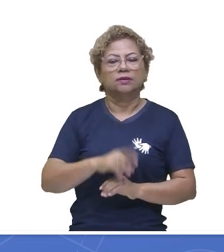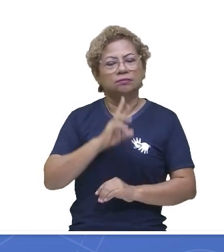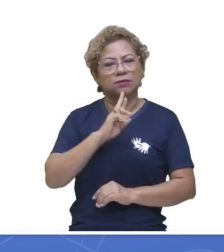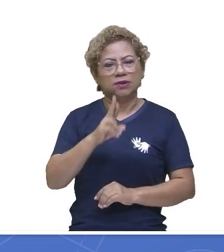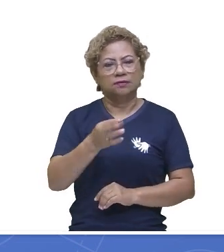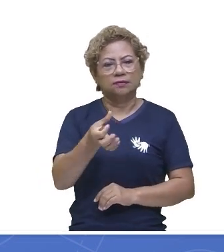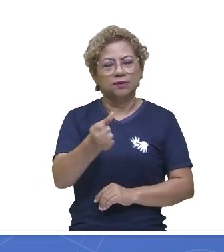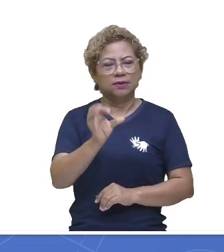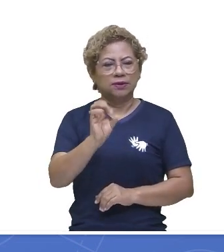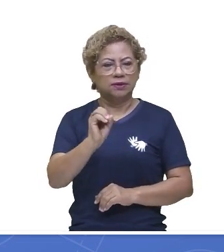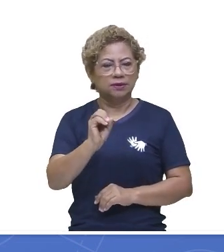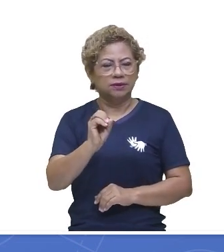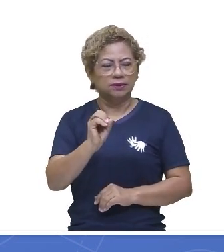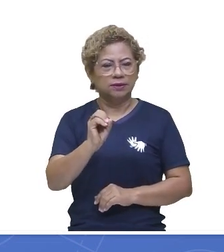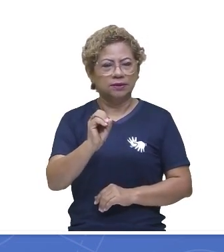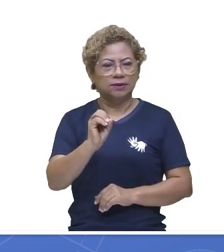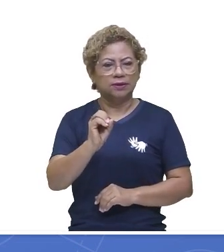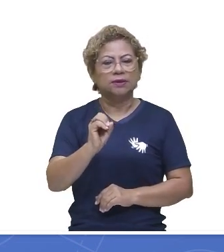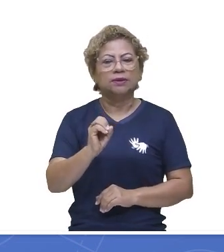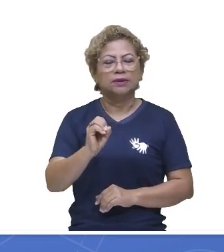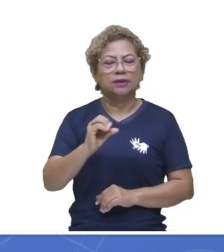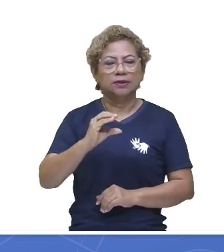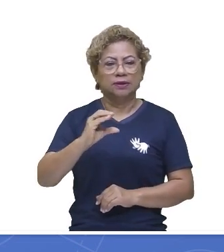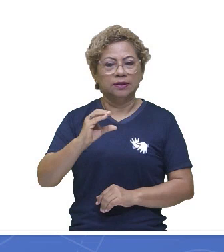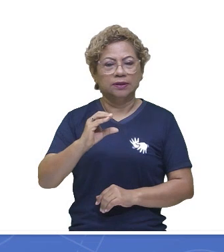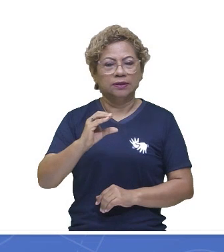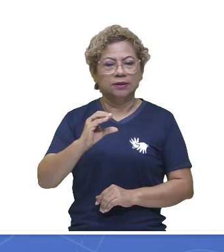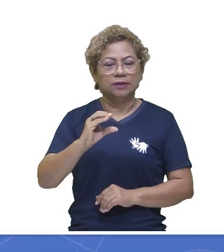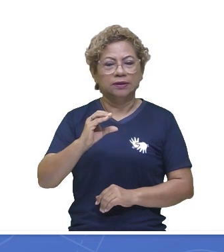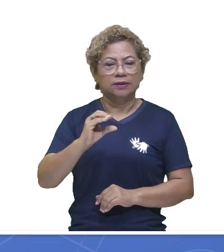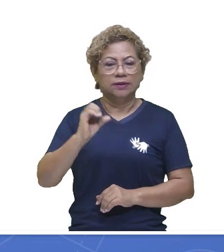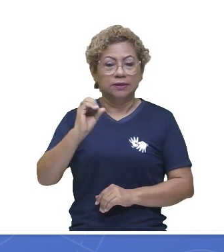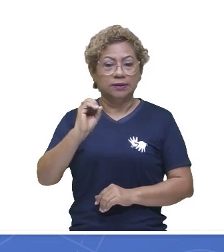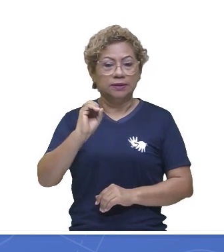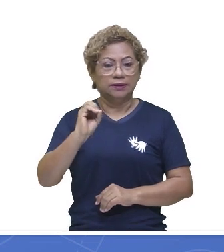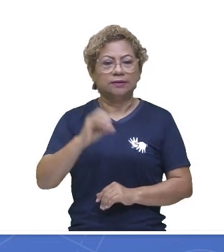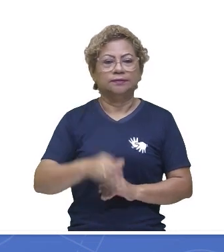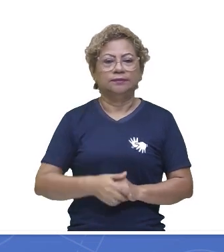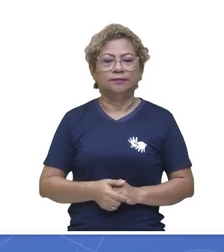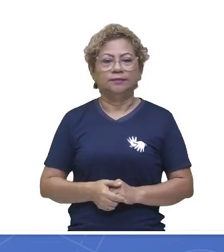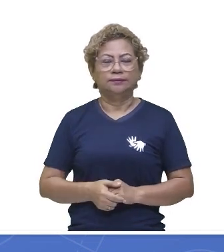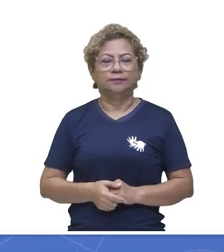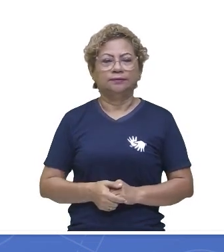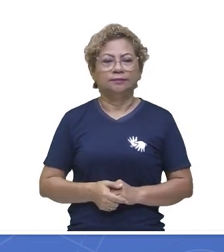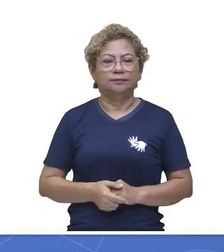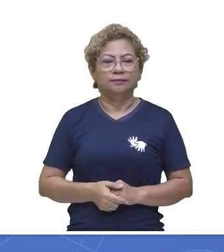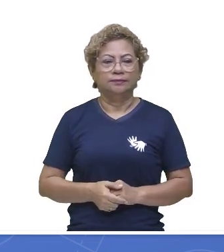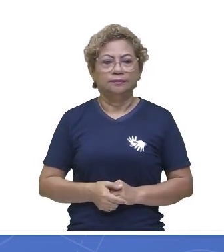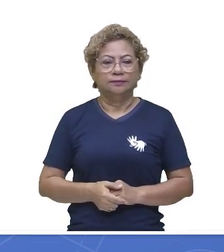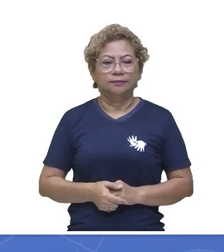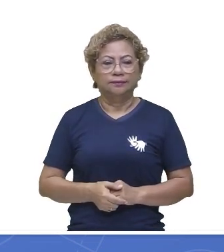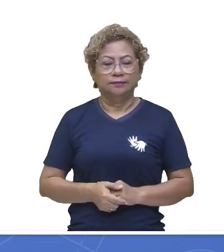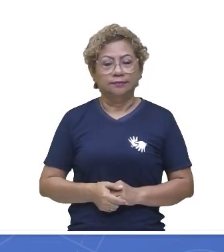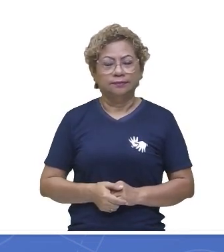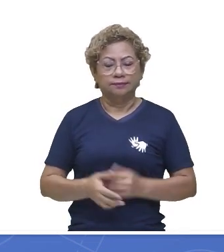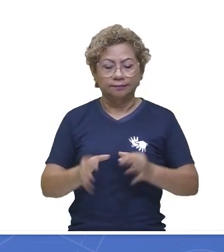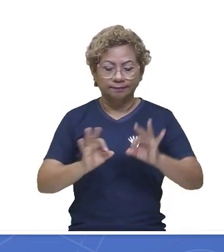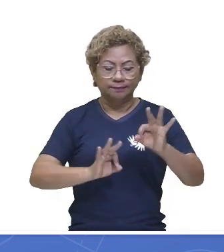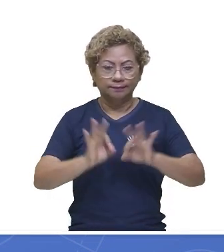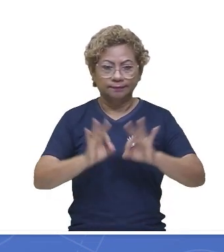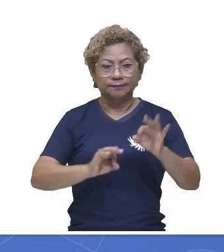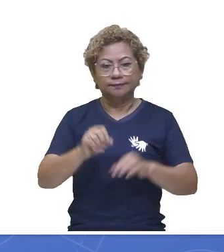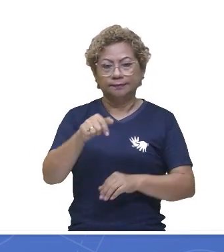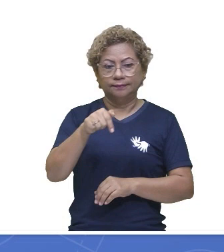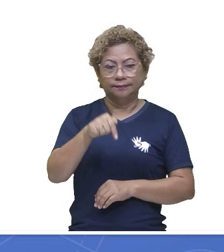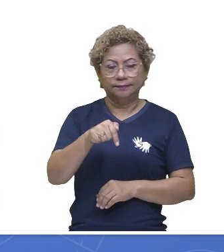Basta diminuir 70 de 10. E aí, utilizando a equação fundamental da calorimetria, ela está aqui, ó, Q é igual a MC